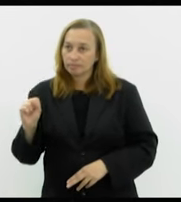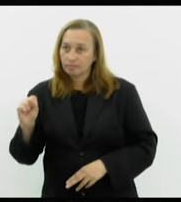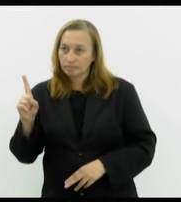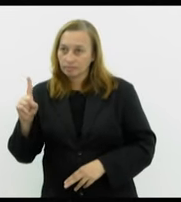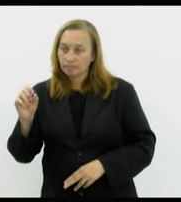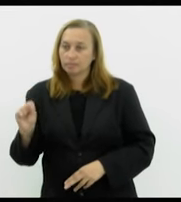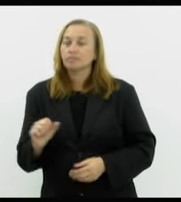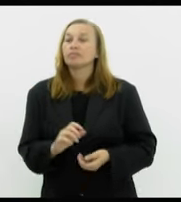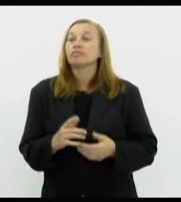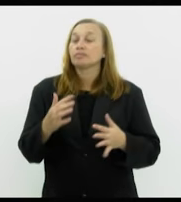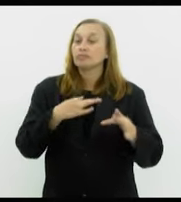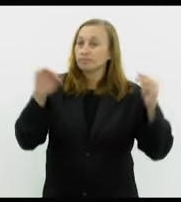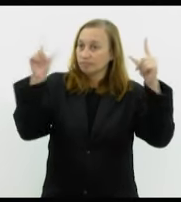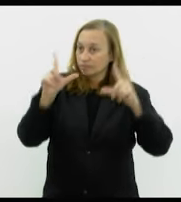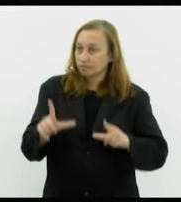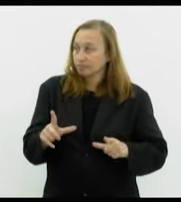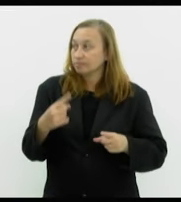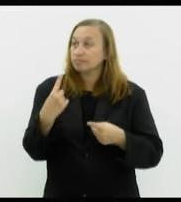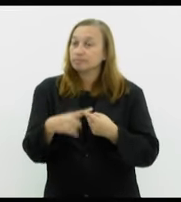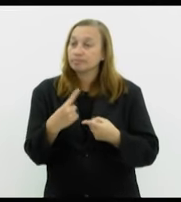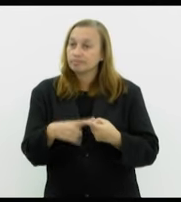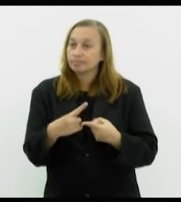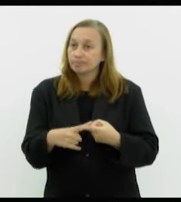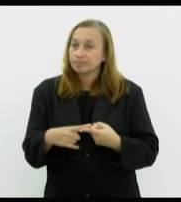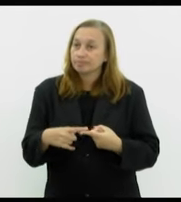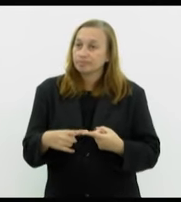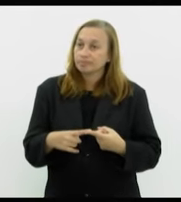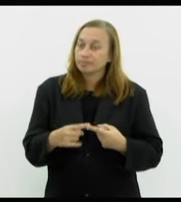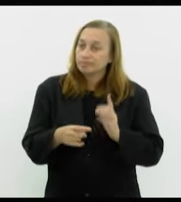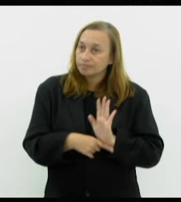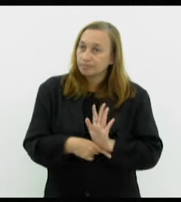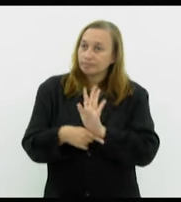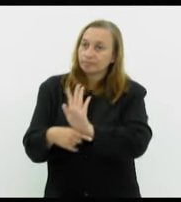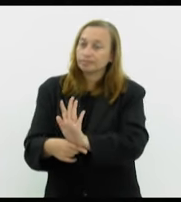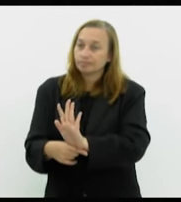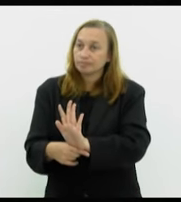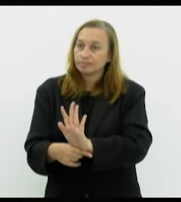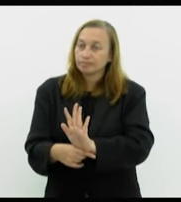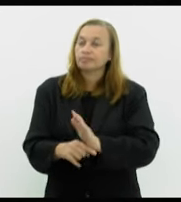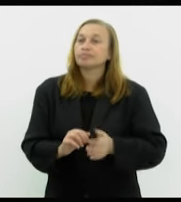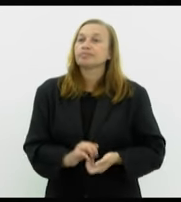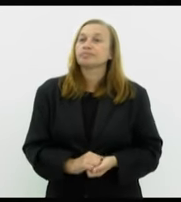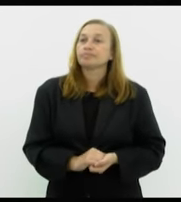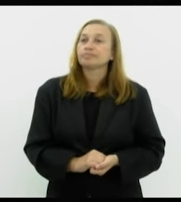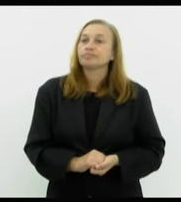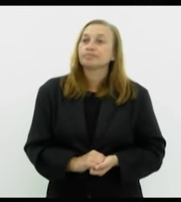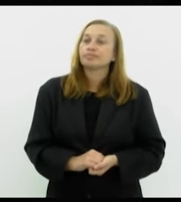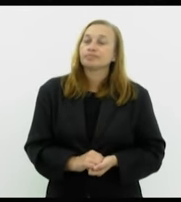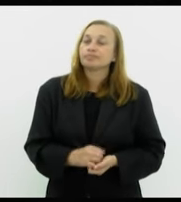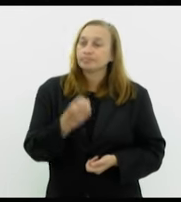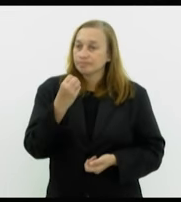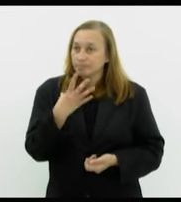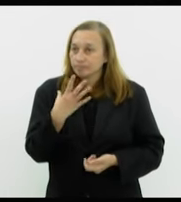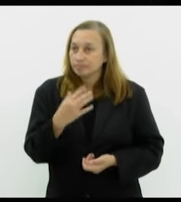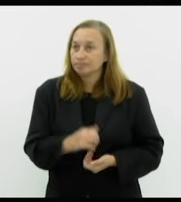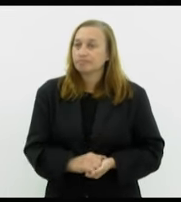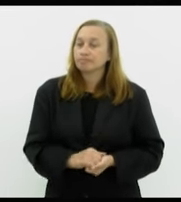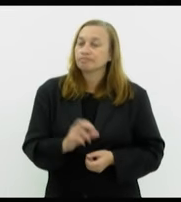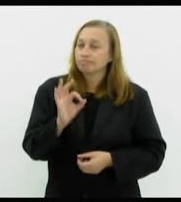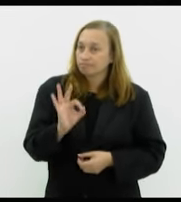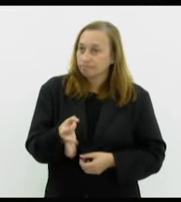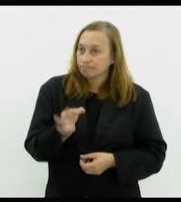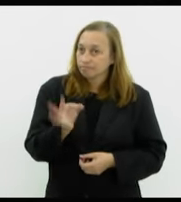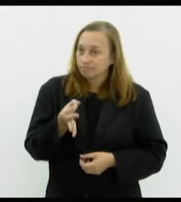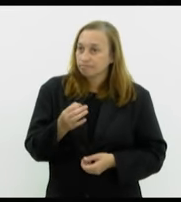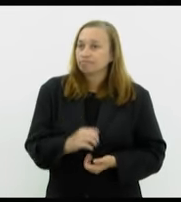eu fico feliz, porque a nossa contribuição, ela é uma contribuição modesta, mas ela certamente